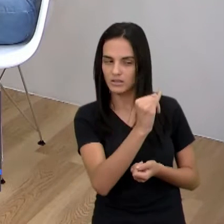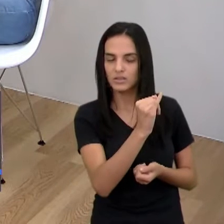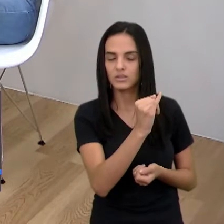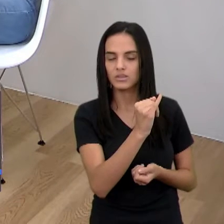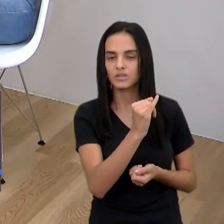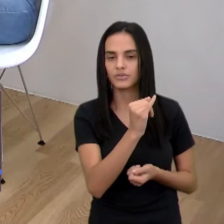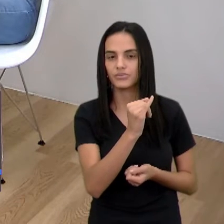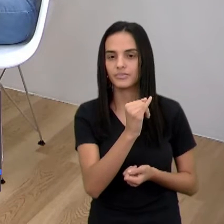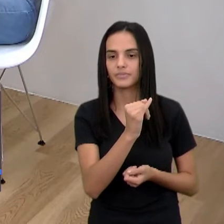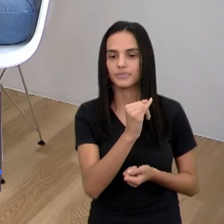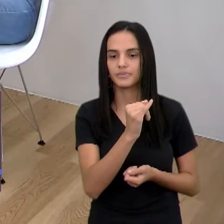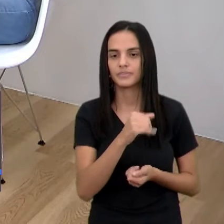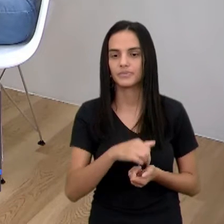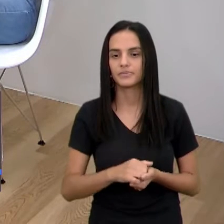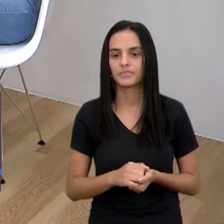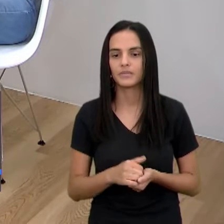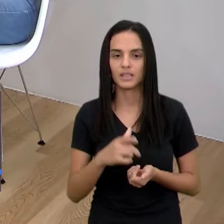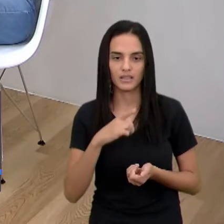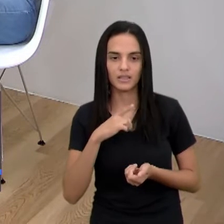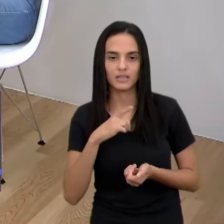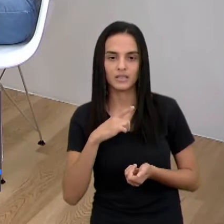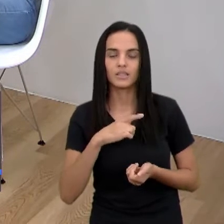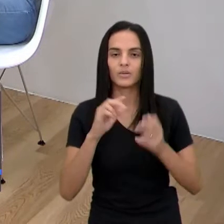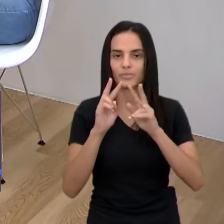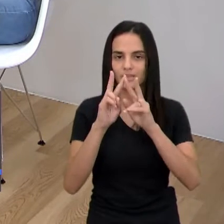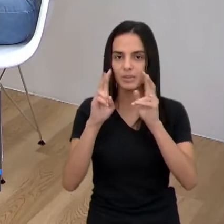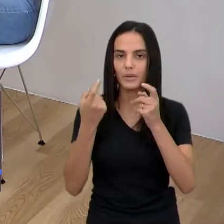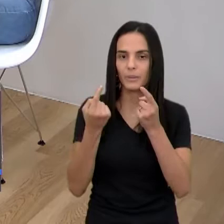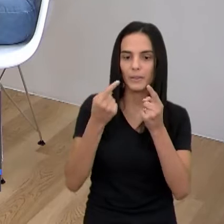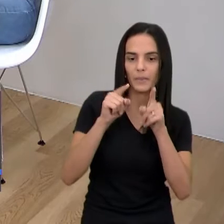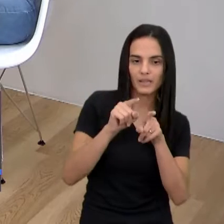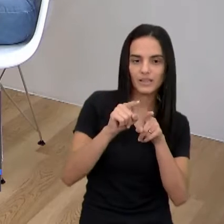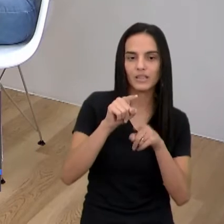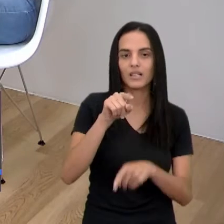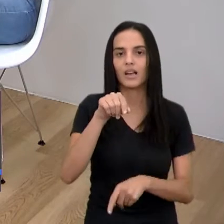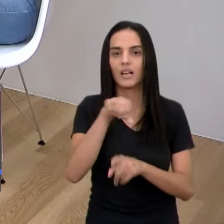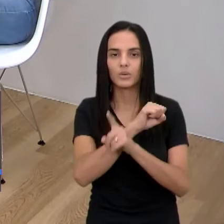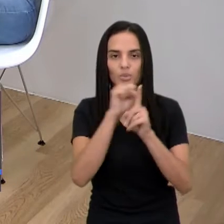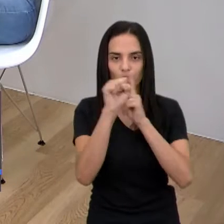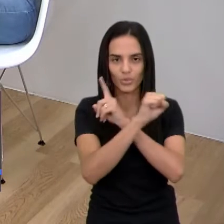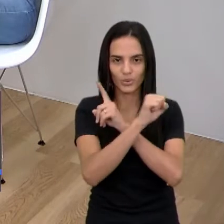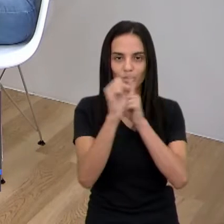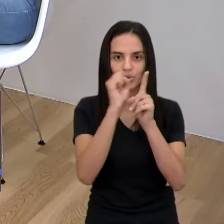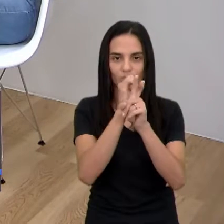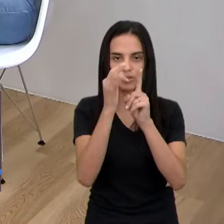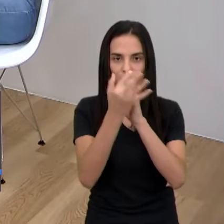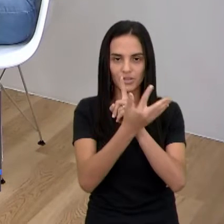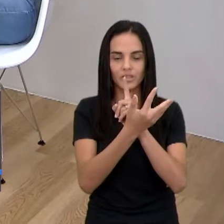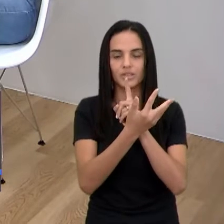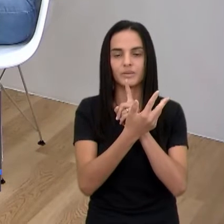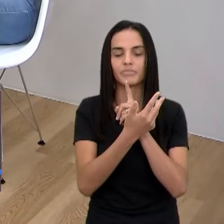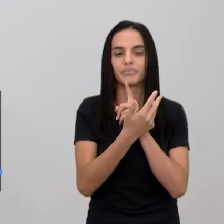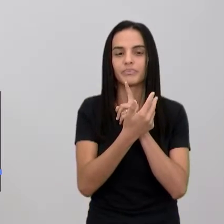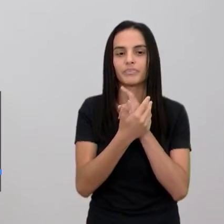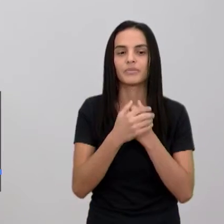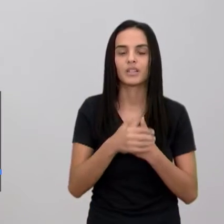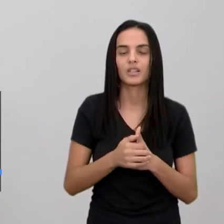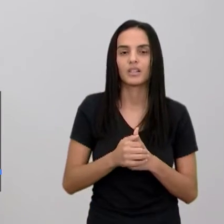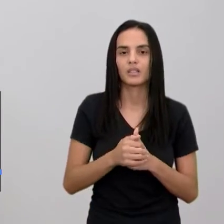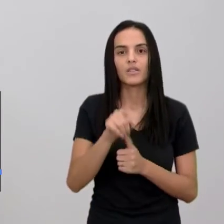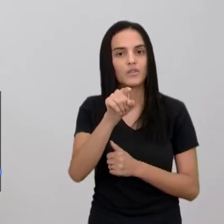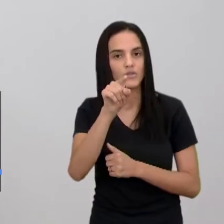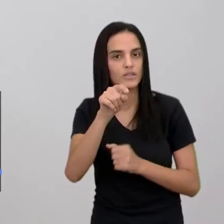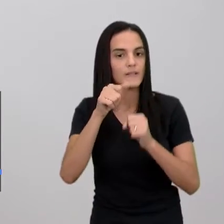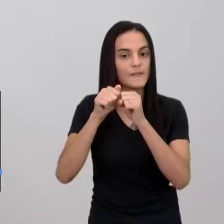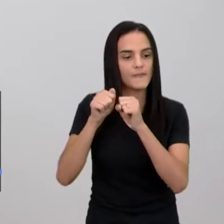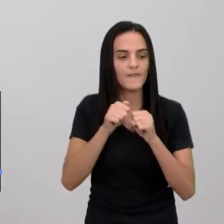Cravam, e aí tem uma dobradinha, tem uma parceria com a sociologia, de que quando você faz